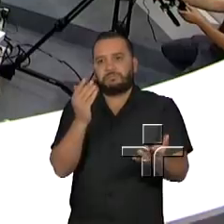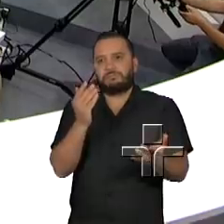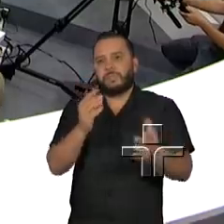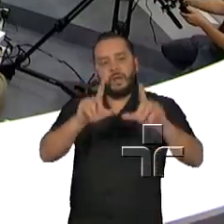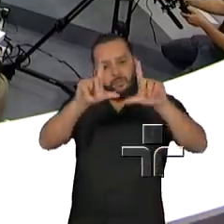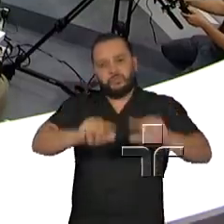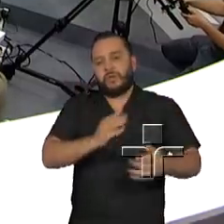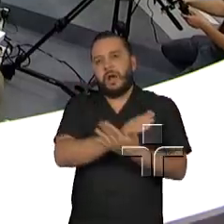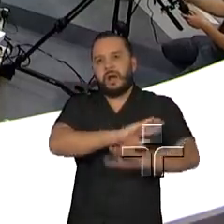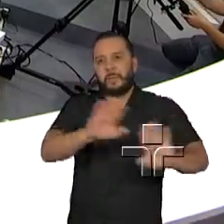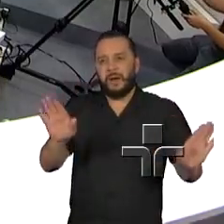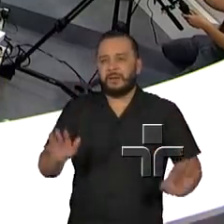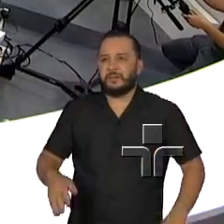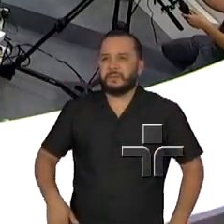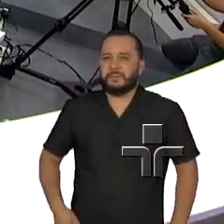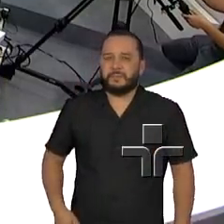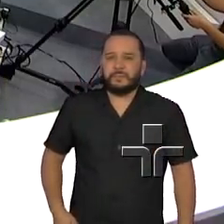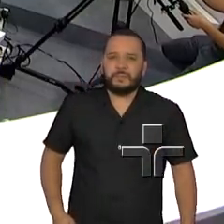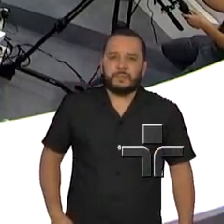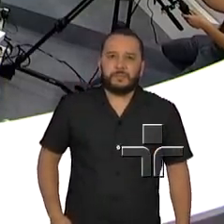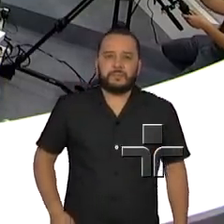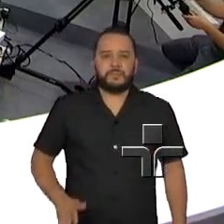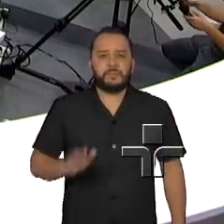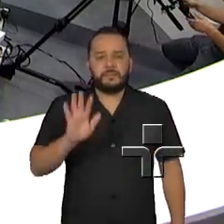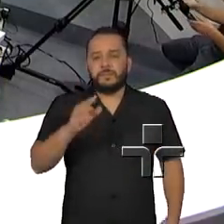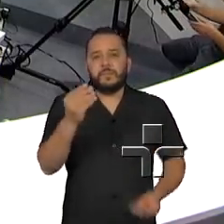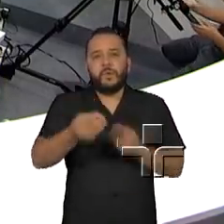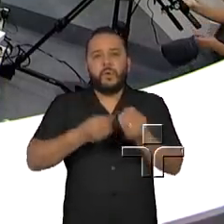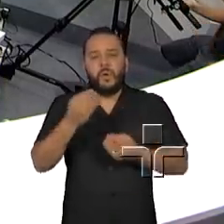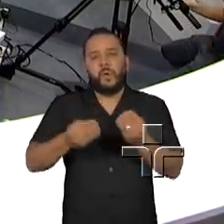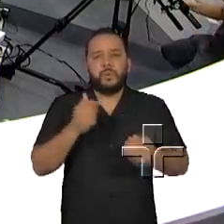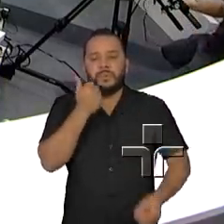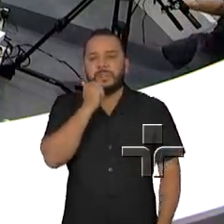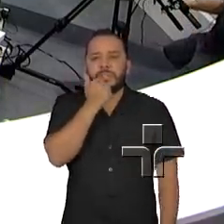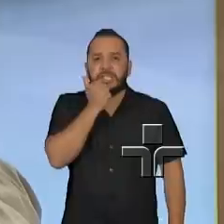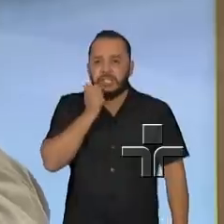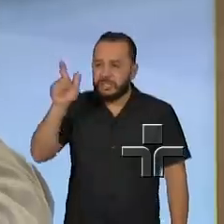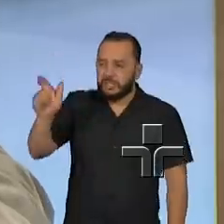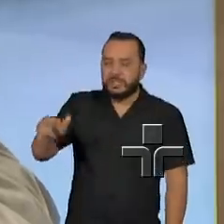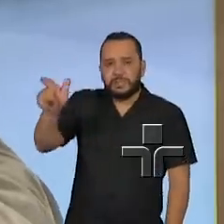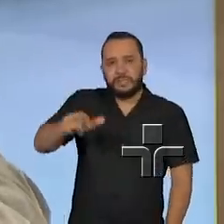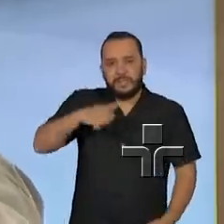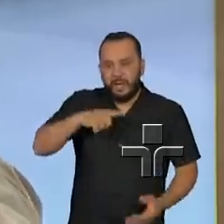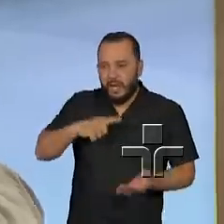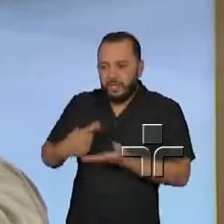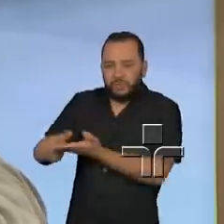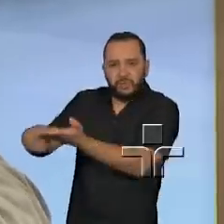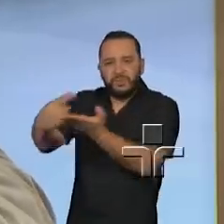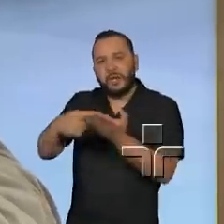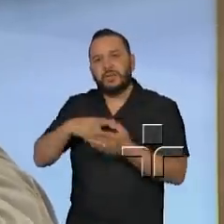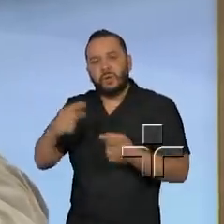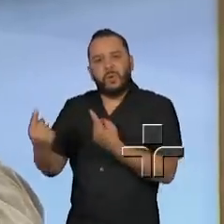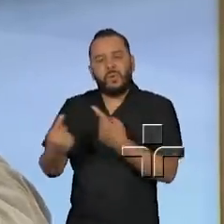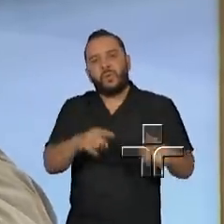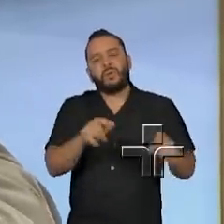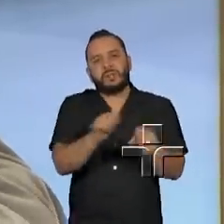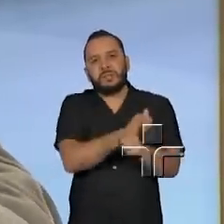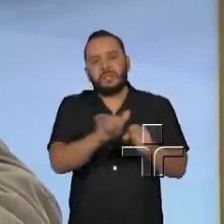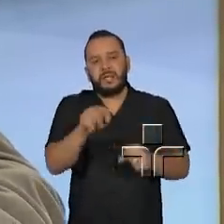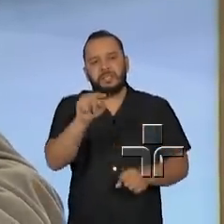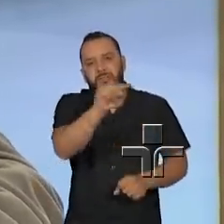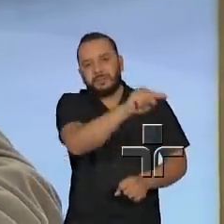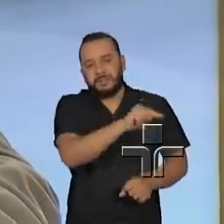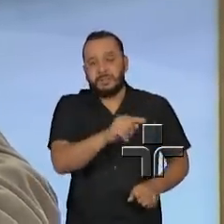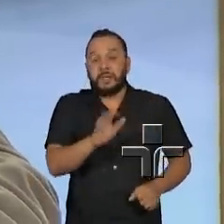articulando, para fazer frente a esse tipo de medidas, né? A gente não tem, por exemplo, no Congresso, uma bancada forte que